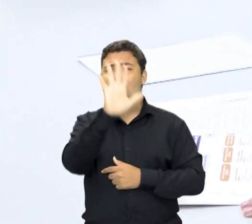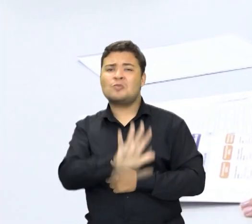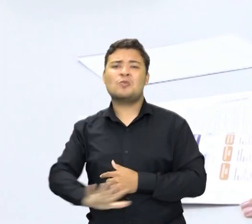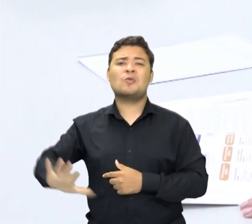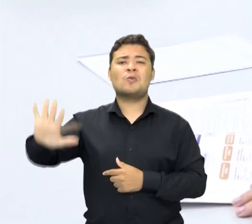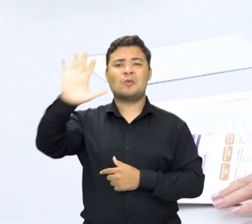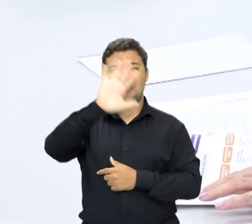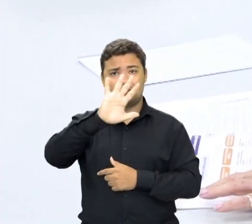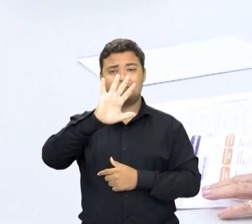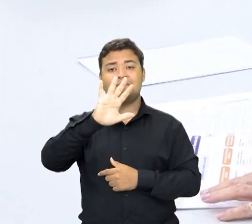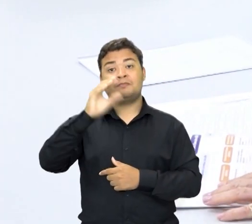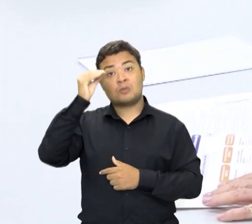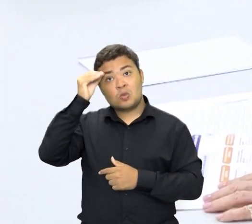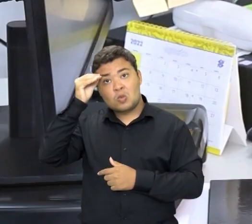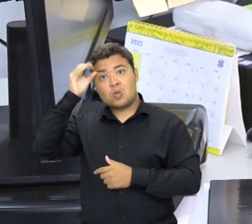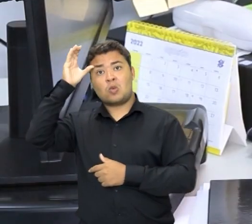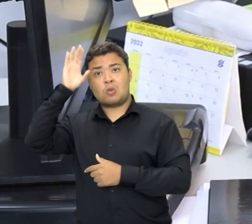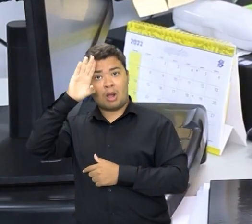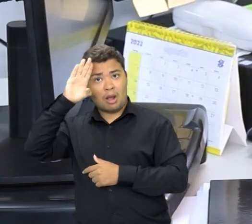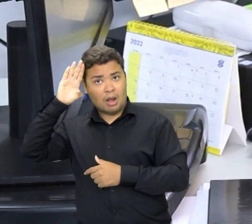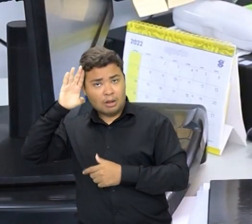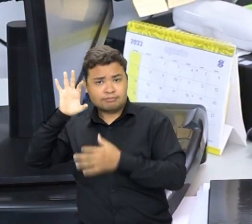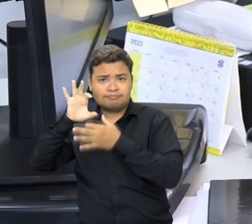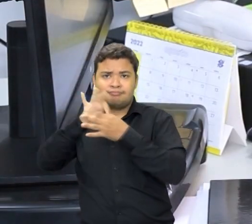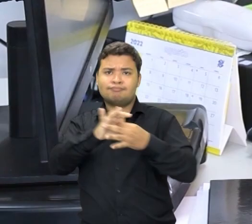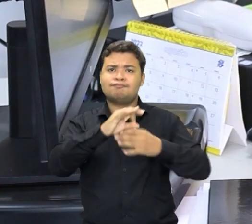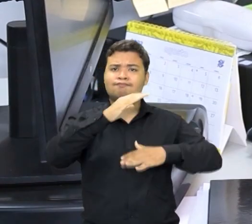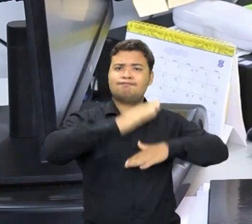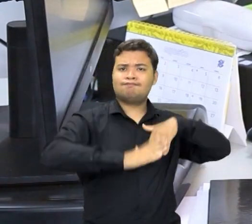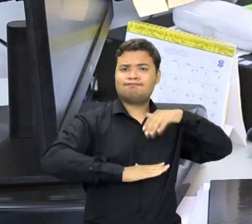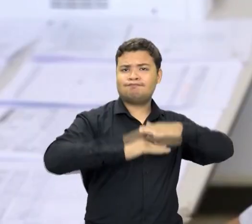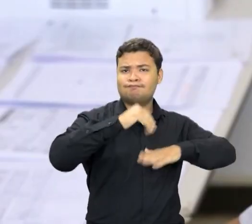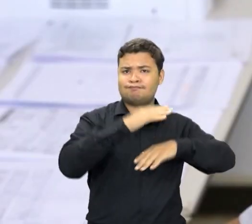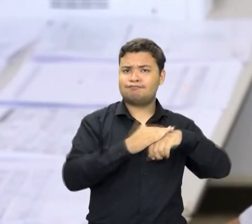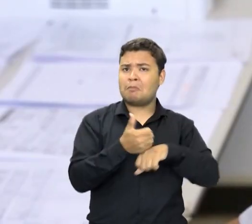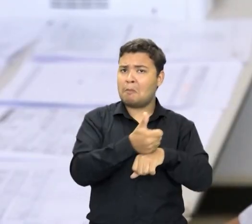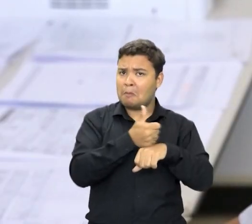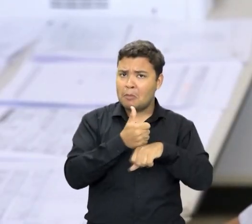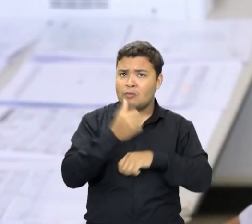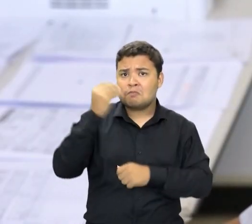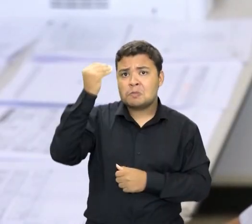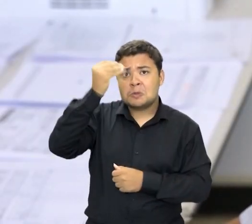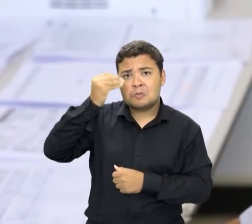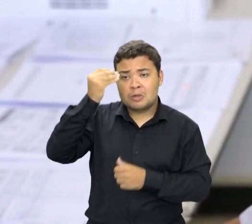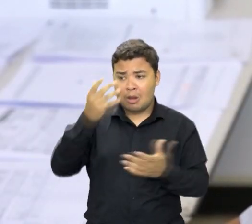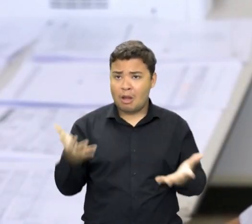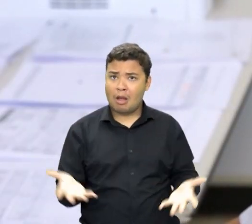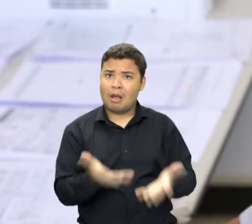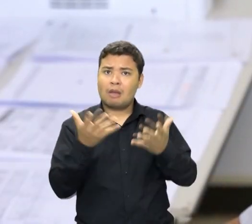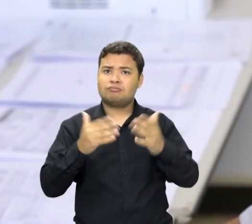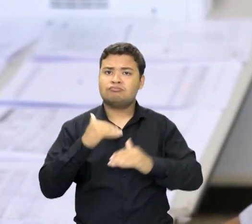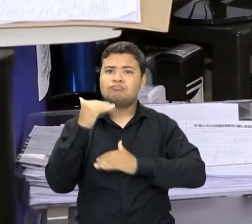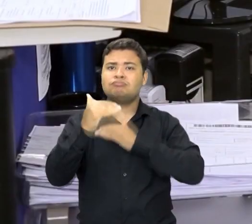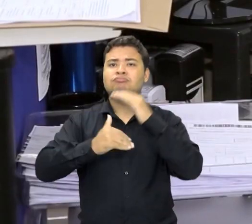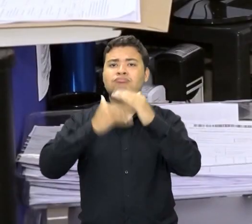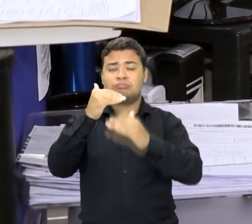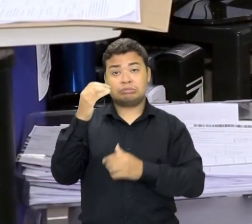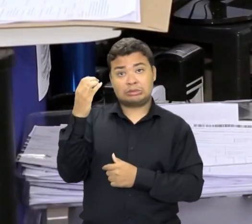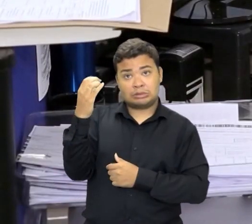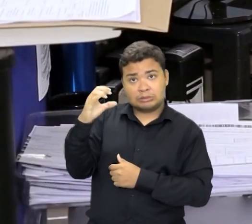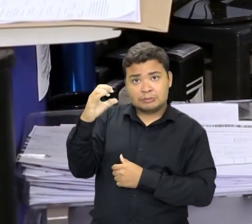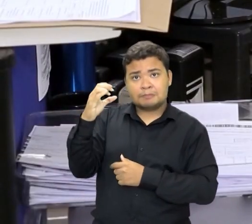e tecnológicas nacionais, conectando o conhecimento acadêmico à experiência profissional para a promoção do